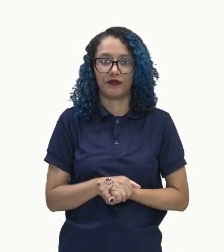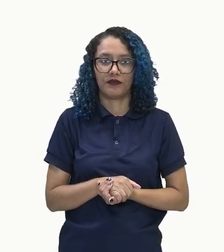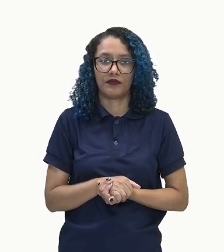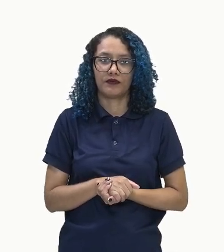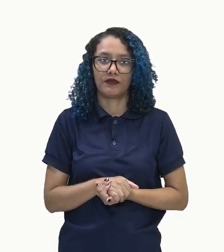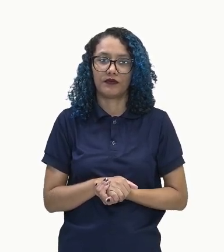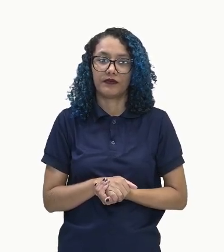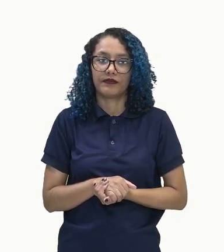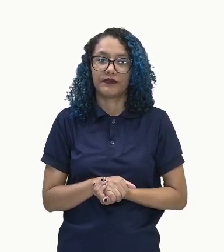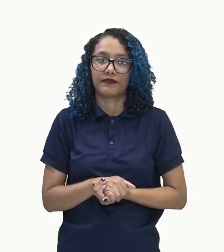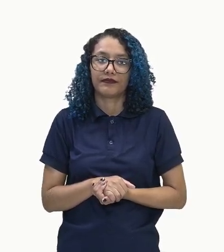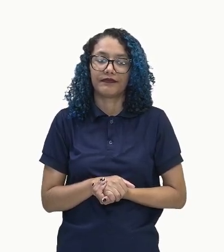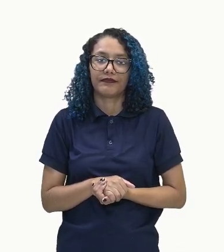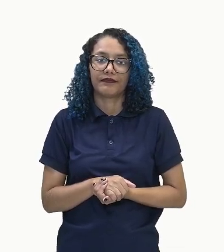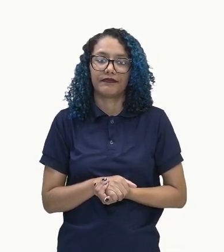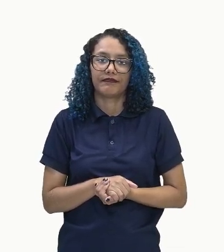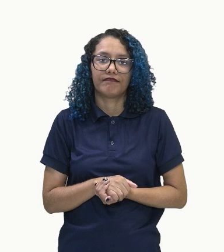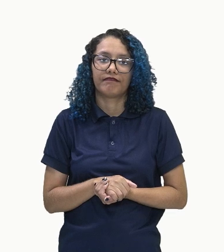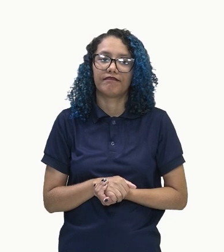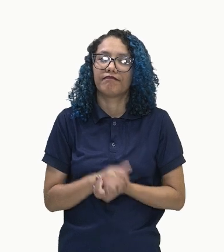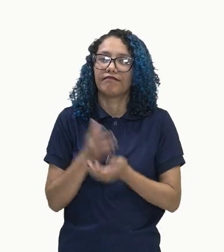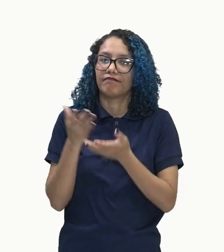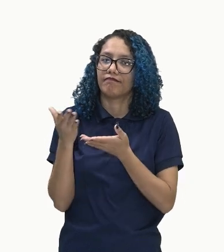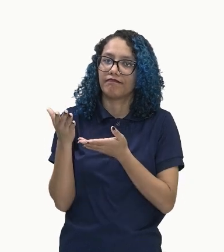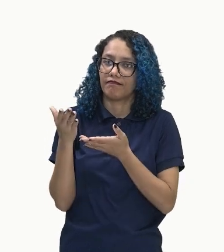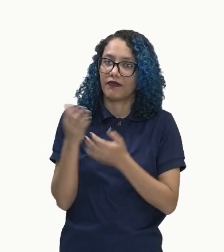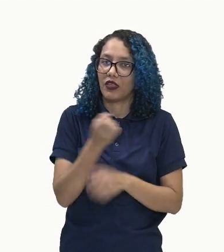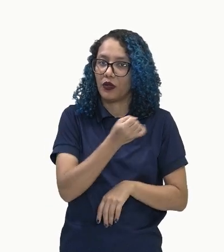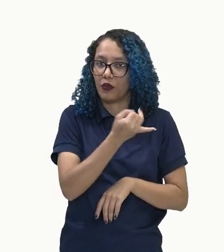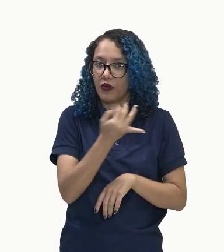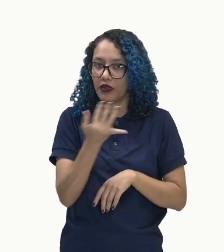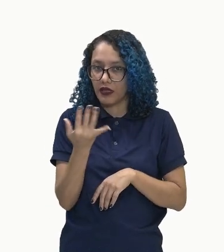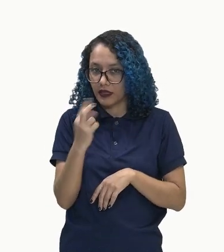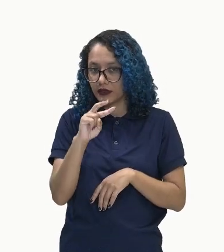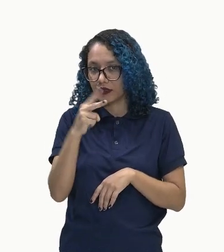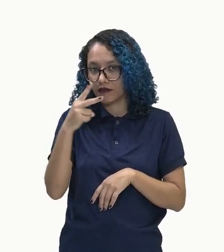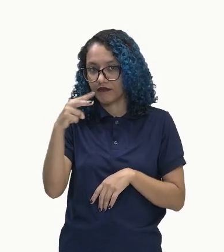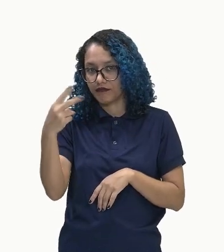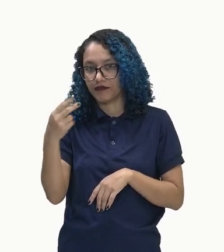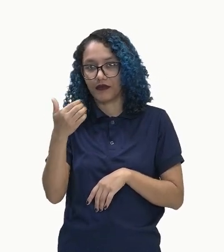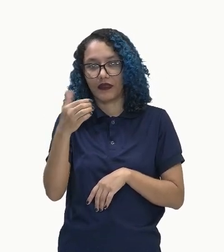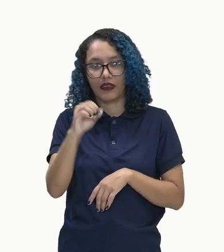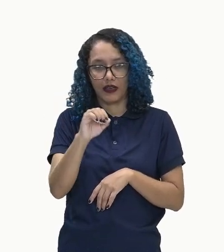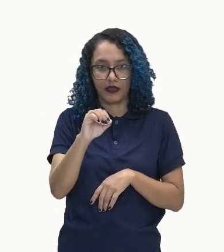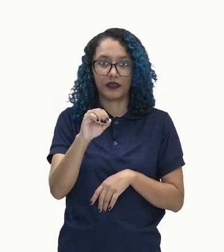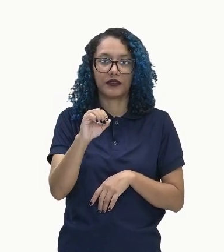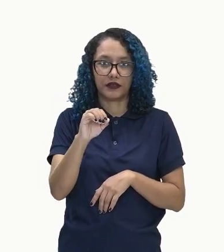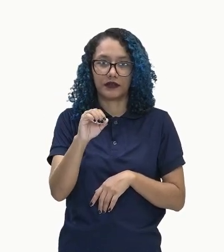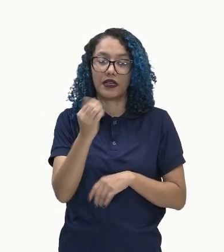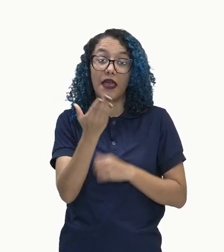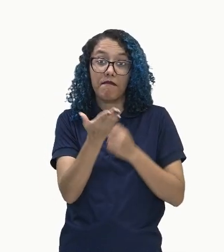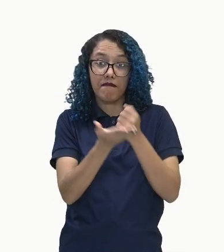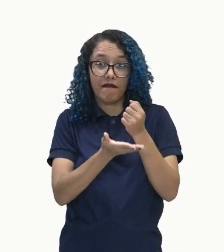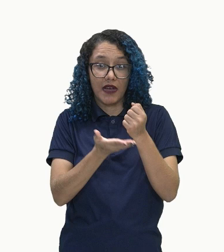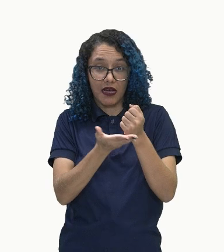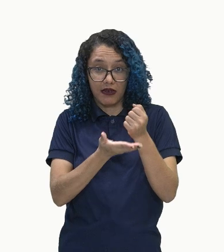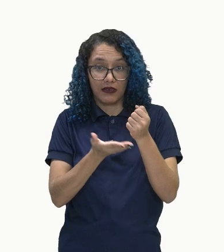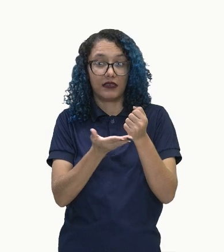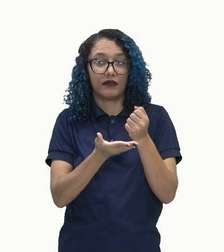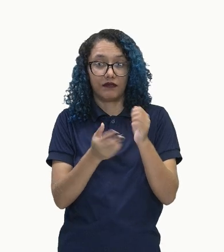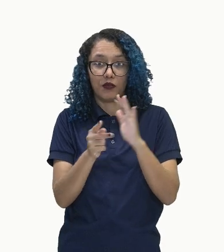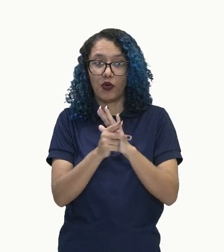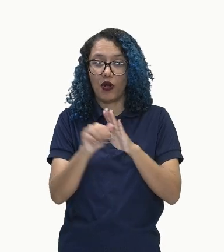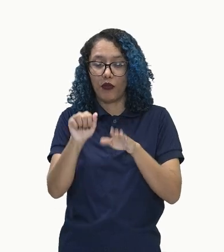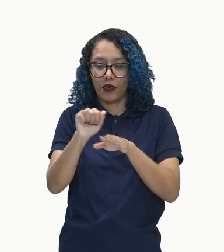E aí, pessoal, temos aí, ó, potência de 10, a base da notação científica. Você já sabe que estão tratando